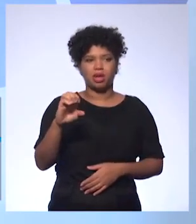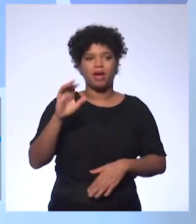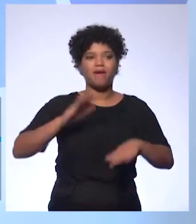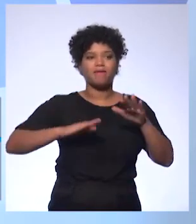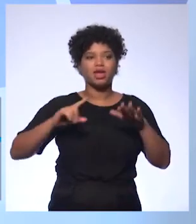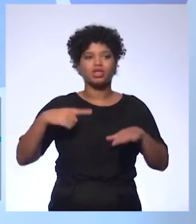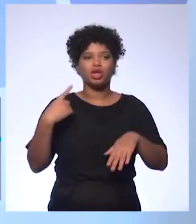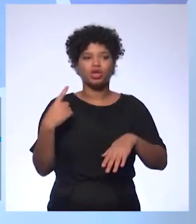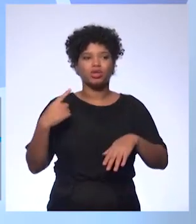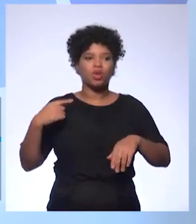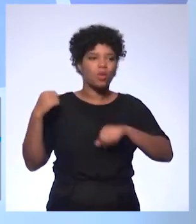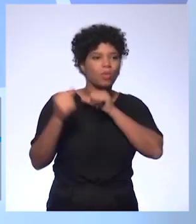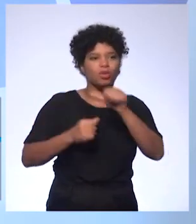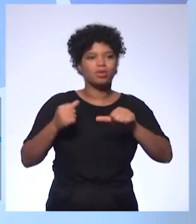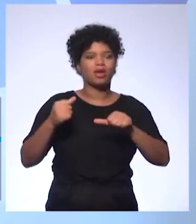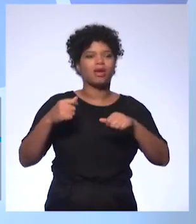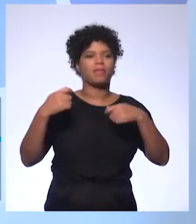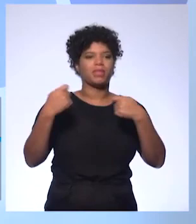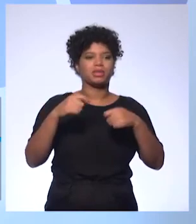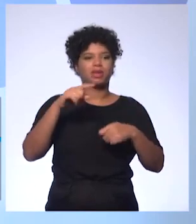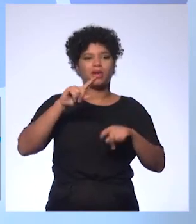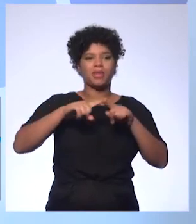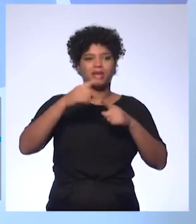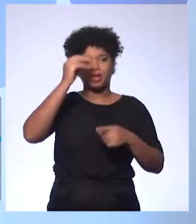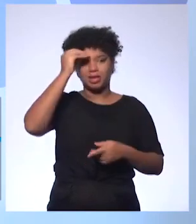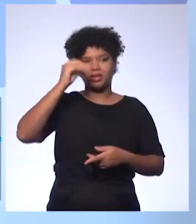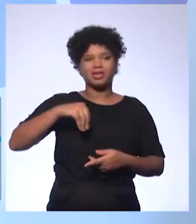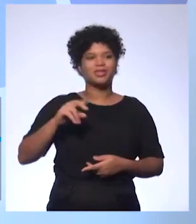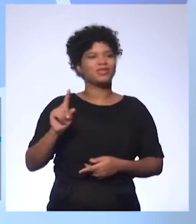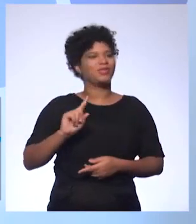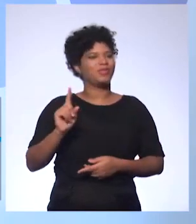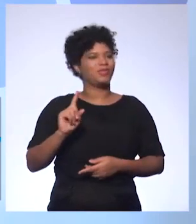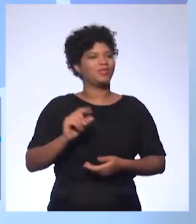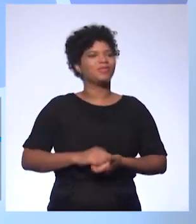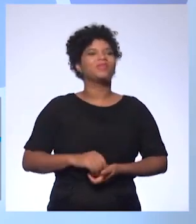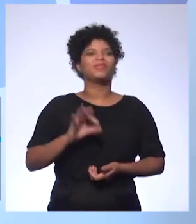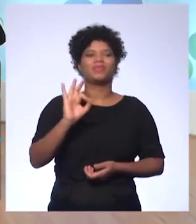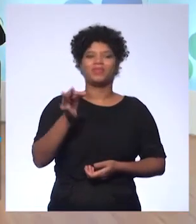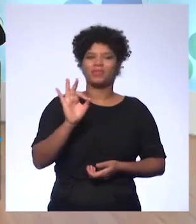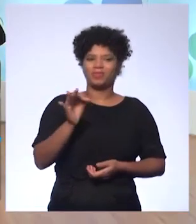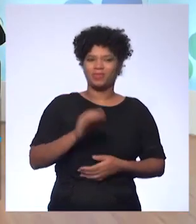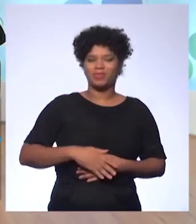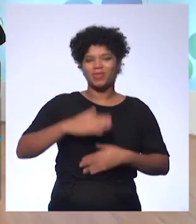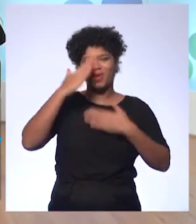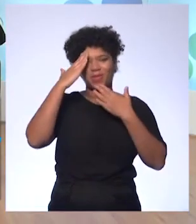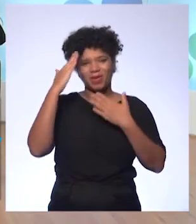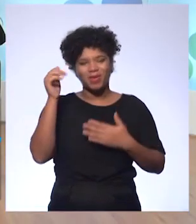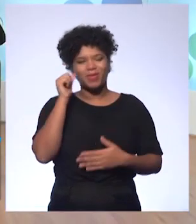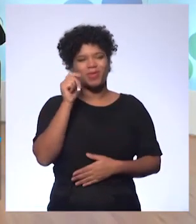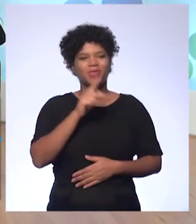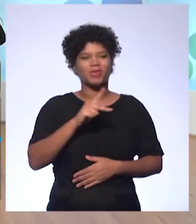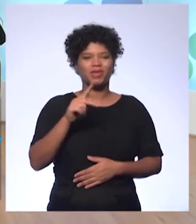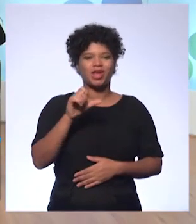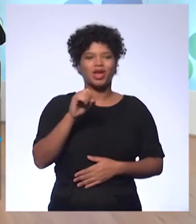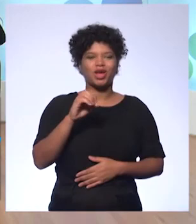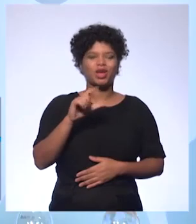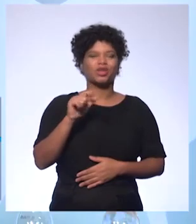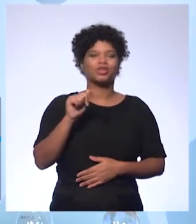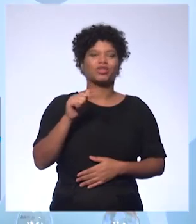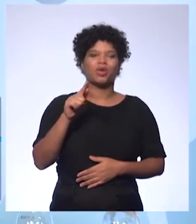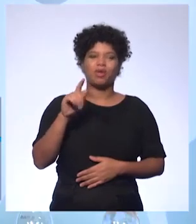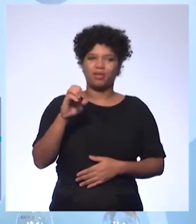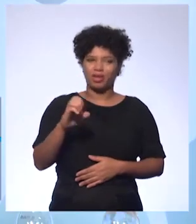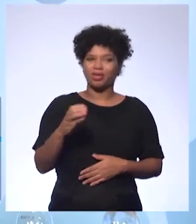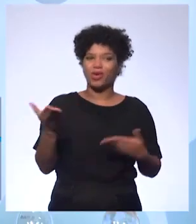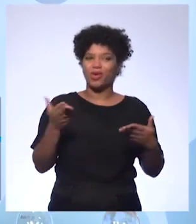necessário trocar o caminho, mas nunca desistir. É isso. Olha, muito obrigada, professora Solange. Eu percebi que